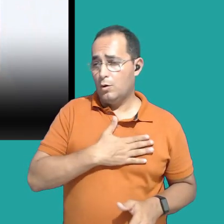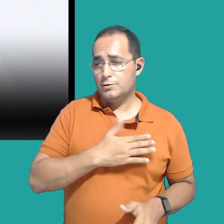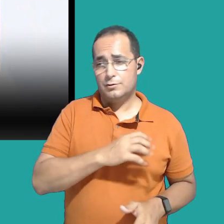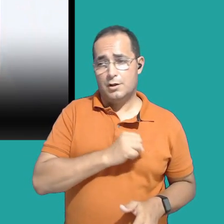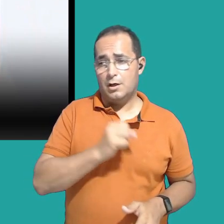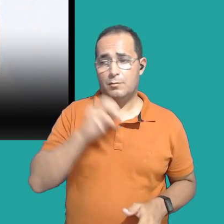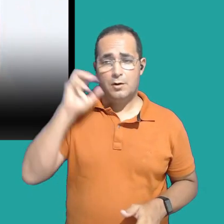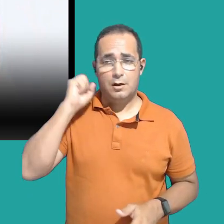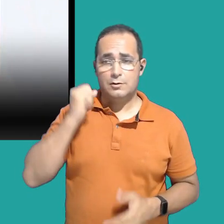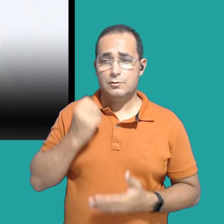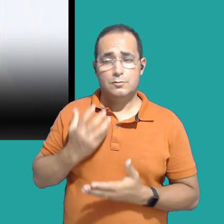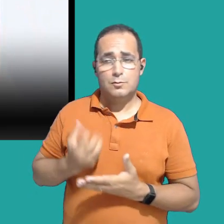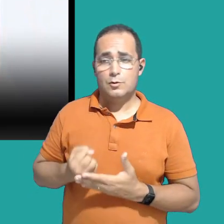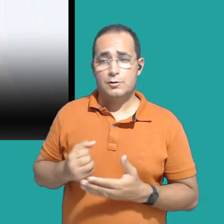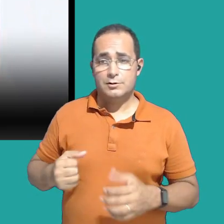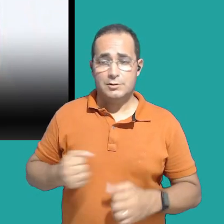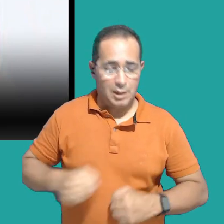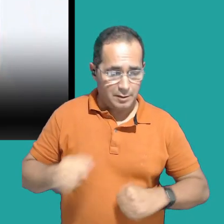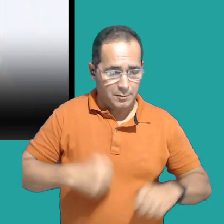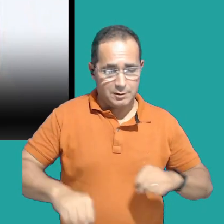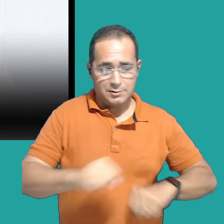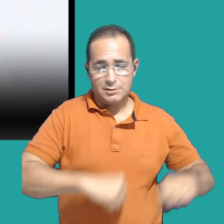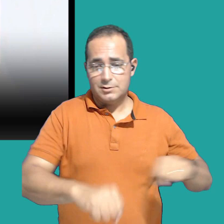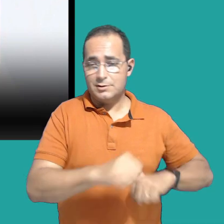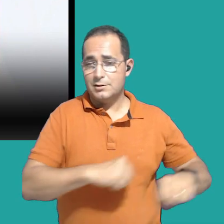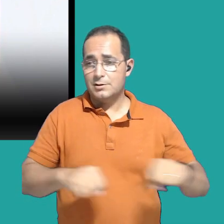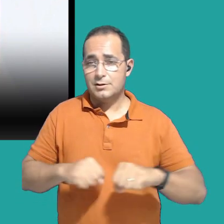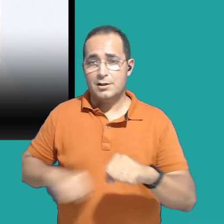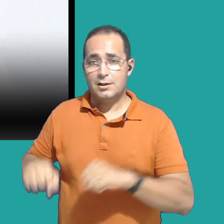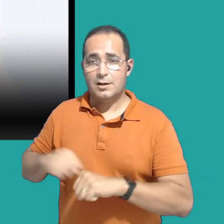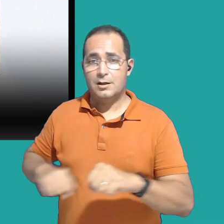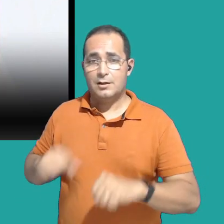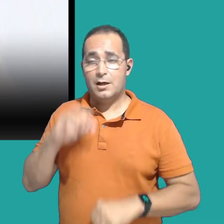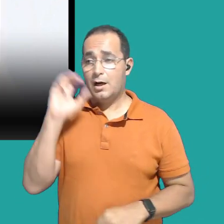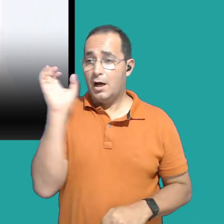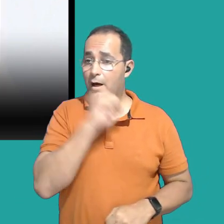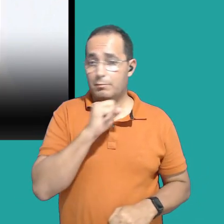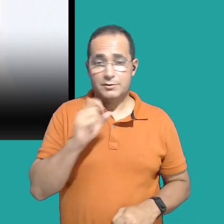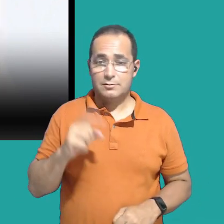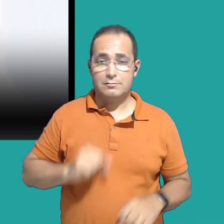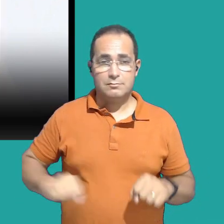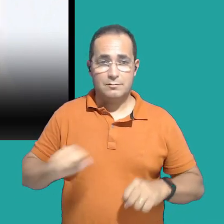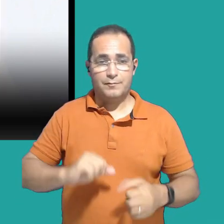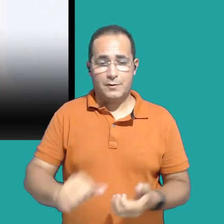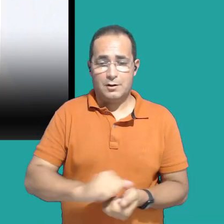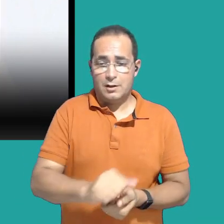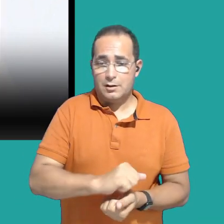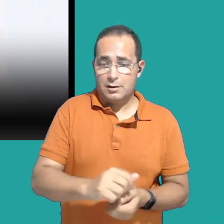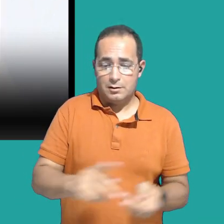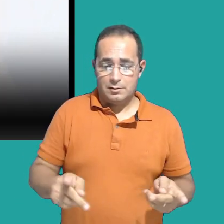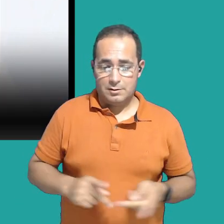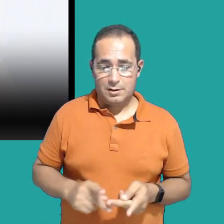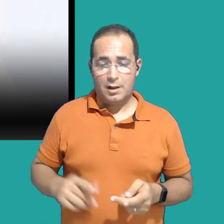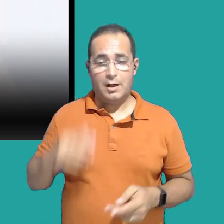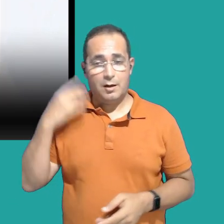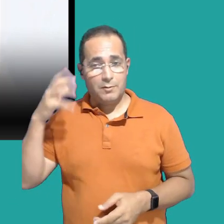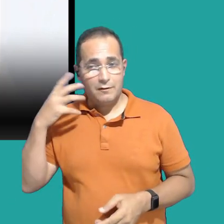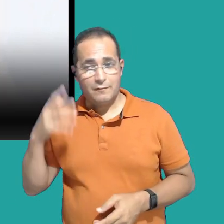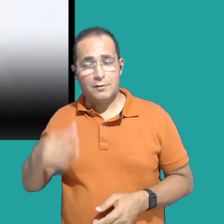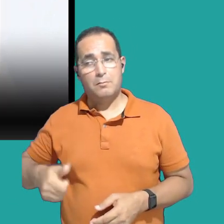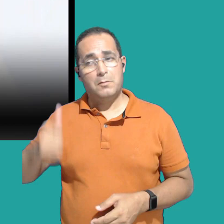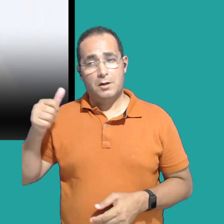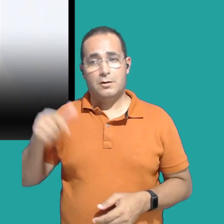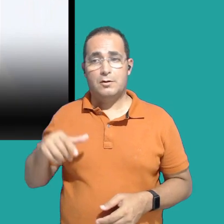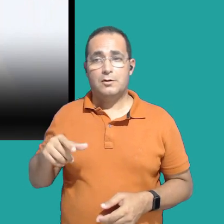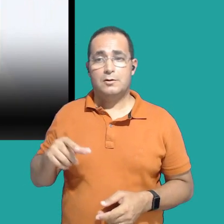Mas, assim, por exemplo, eu amo escutar audiobook na faxina. Isso. Eu acho que termina mais rápido. Lavando a louça.